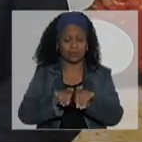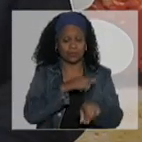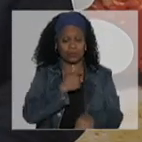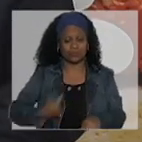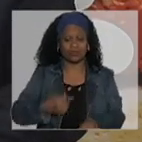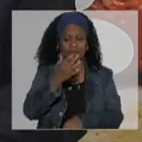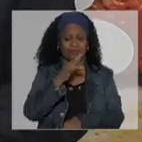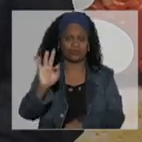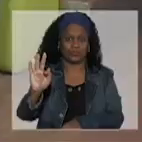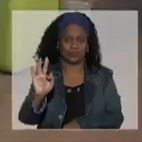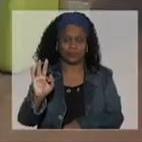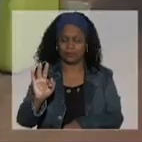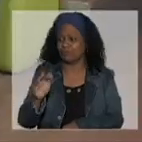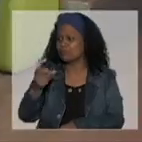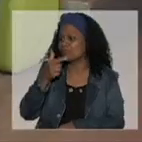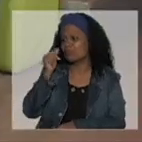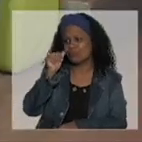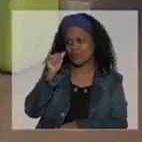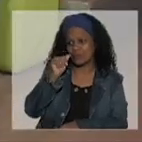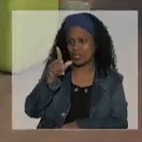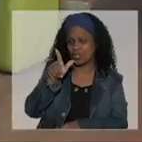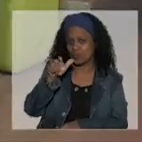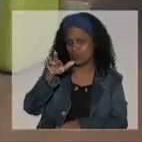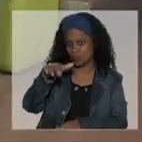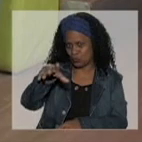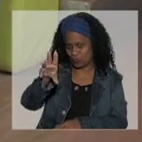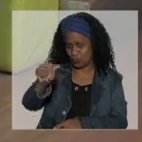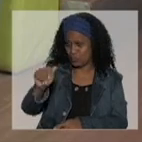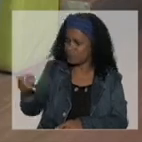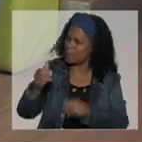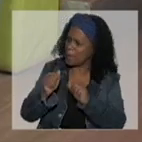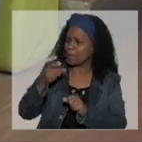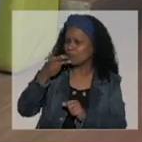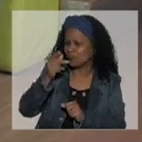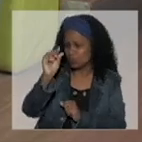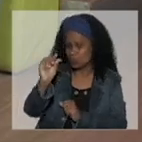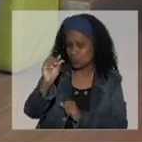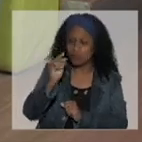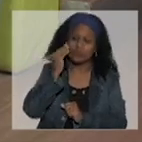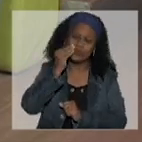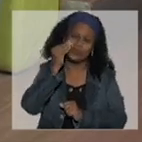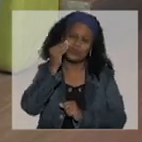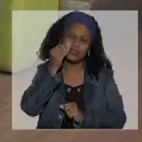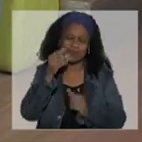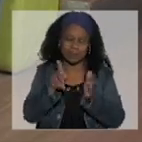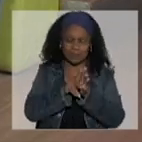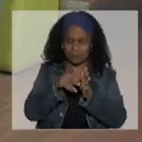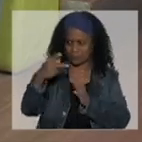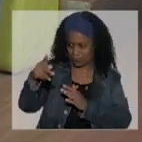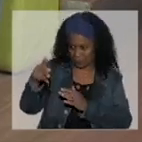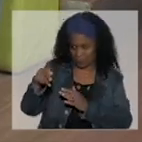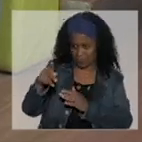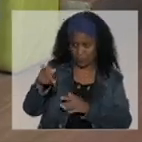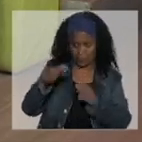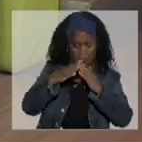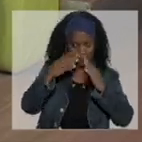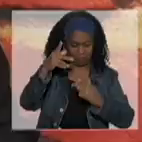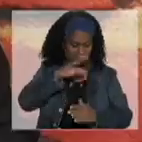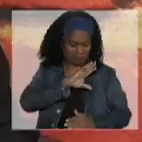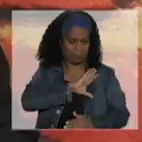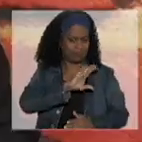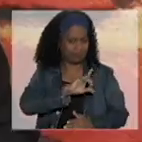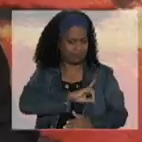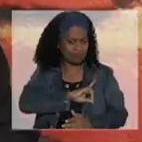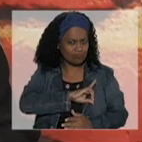com o governo federal e legítimo além de milan você também pode dar um depoimento para a gente experiência pessoal só você também moradora de duque de